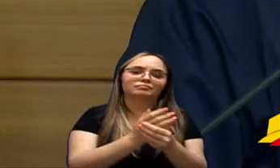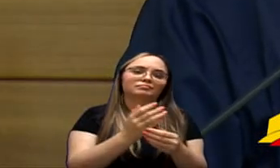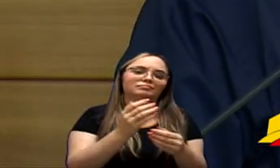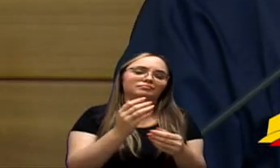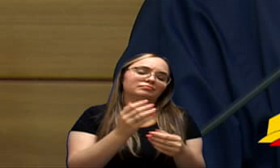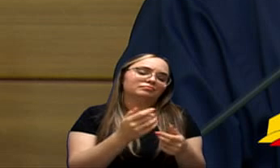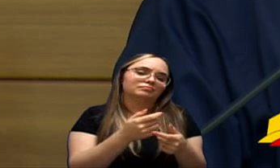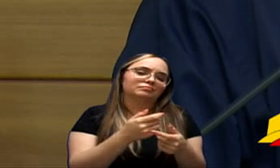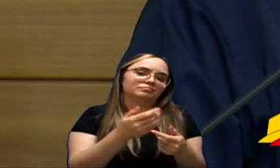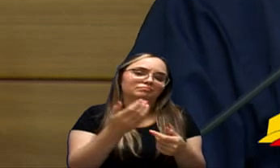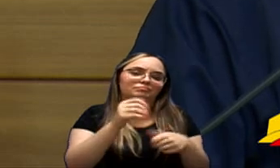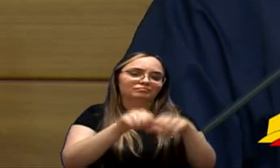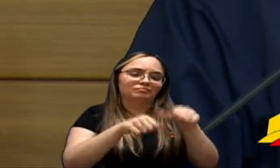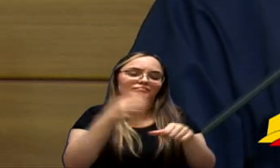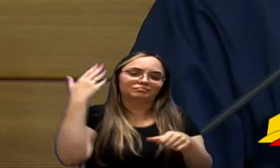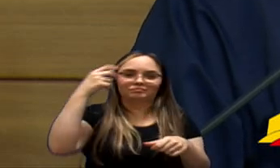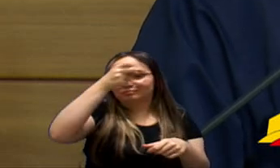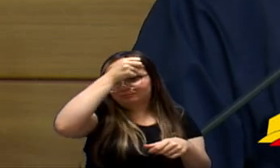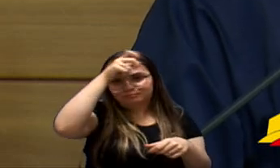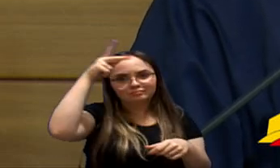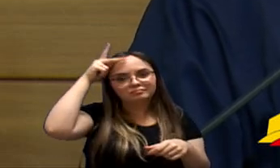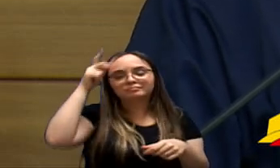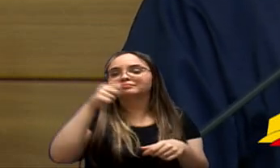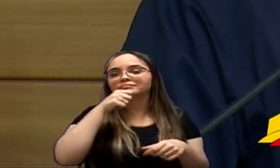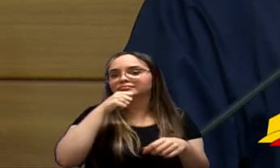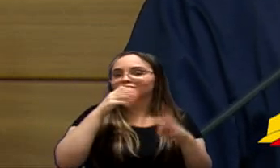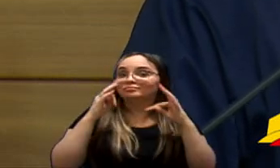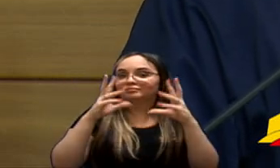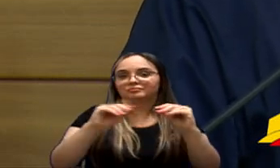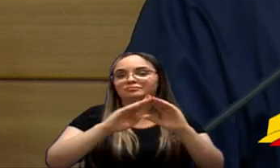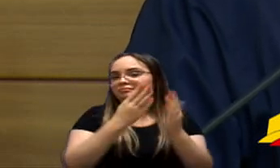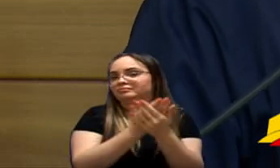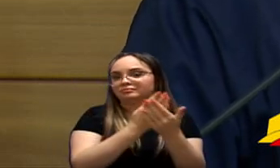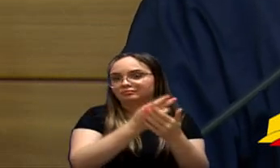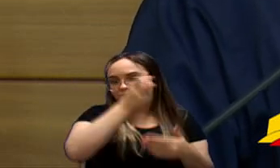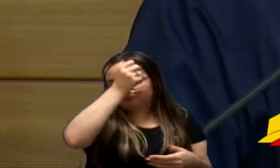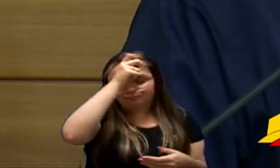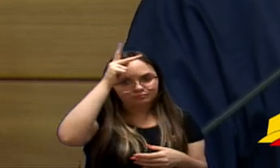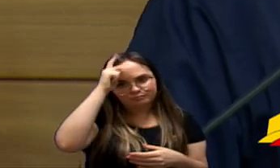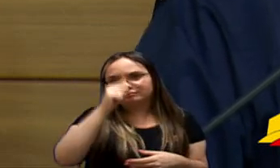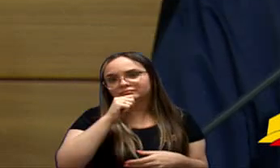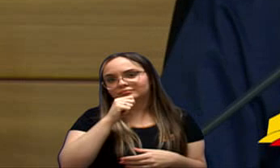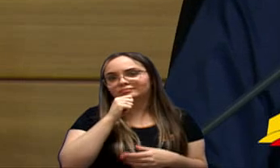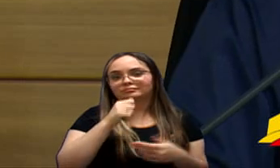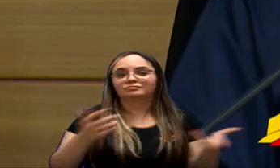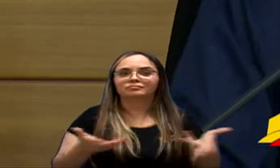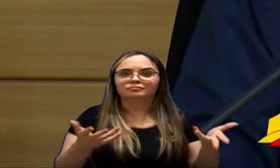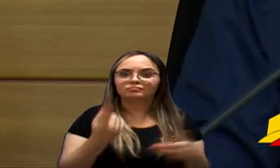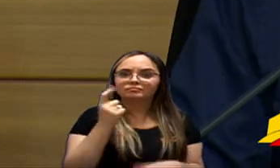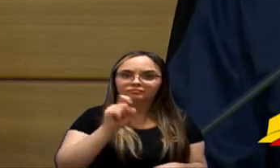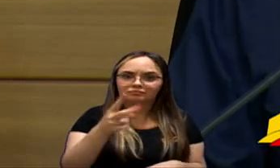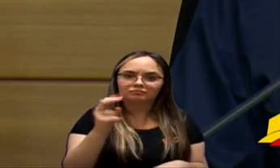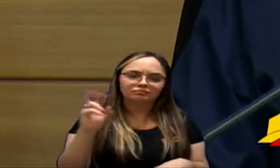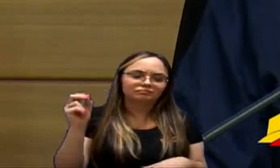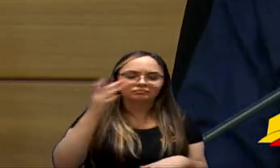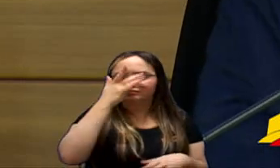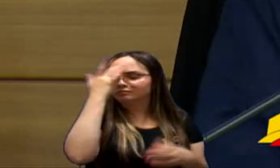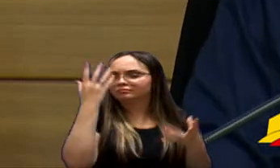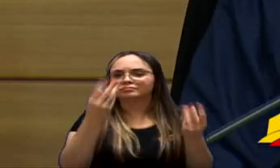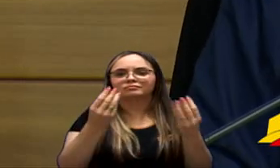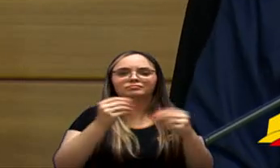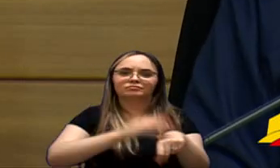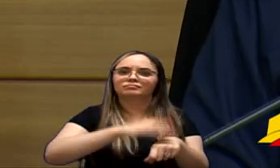rede, que se deu lá atrás. Então, esse quantitativo é histórico. Chamamos. Então, está aqui embutido